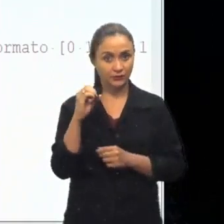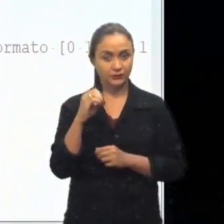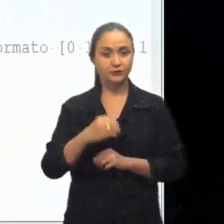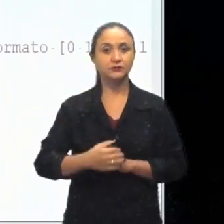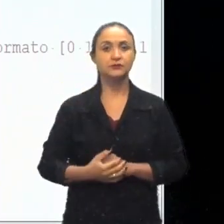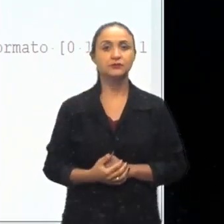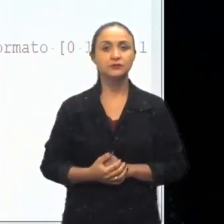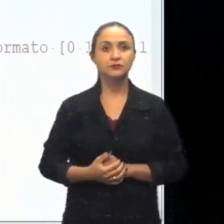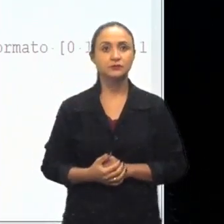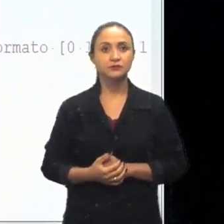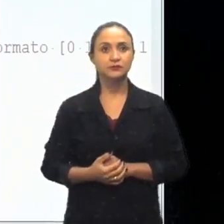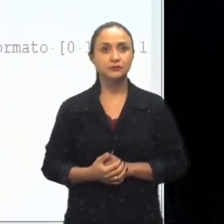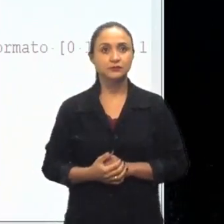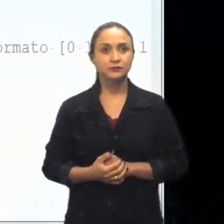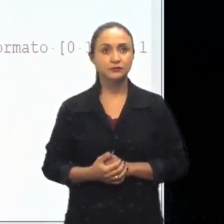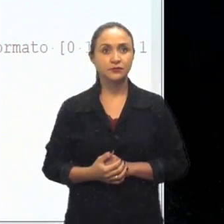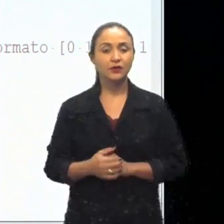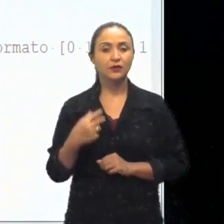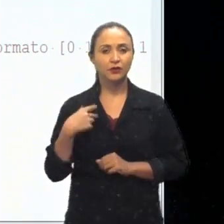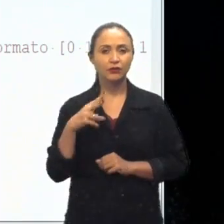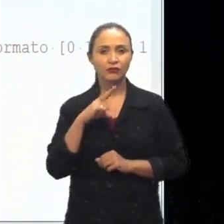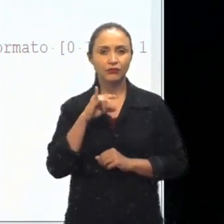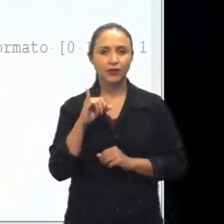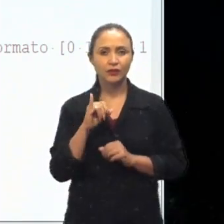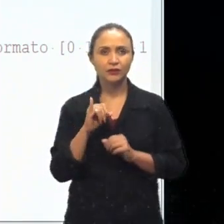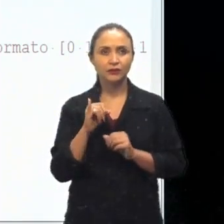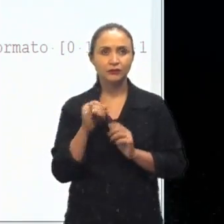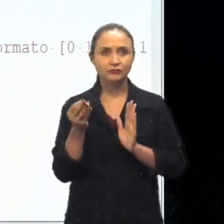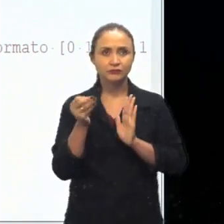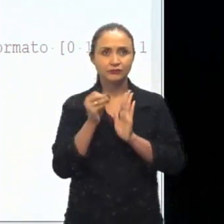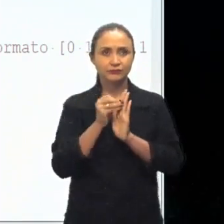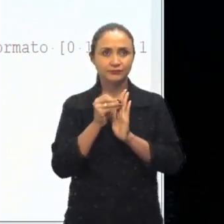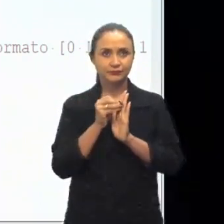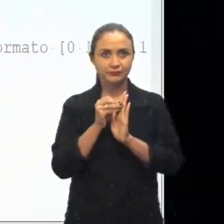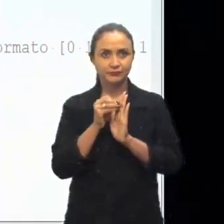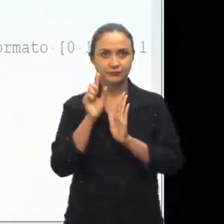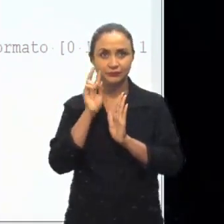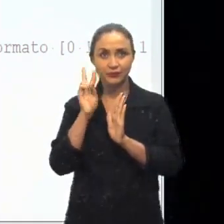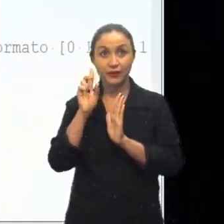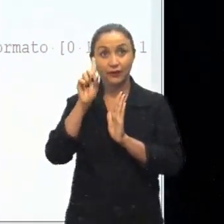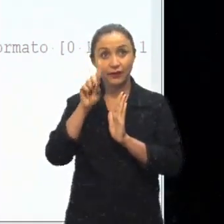da portadora. Vou até fazer um comentário.